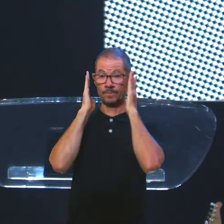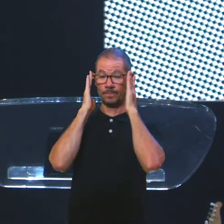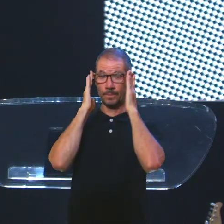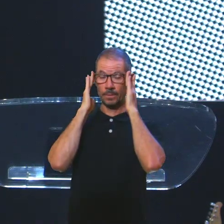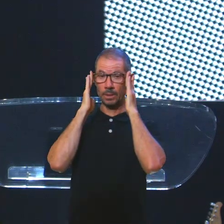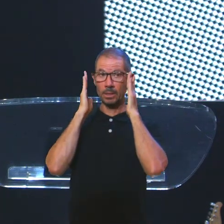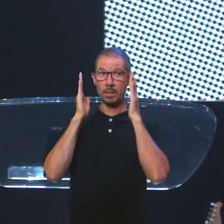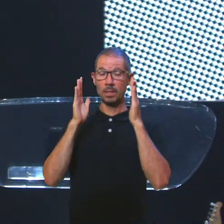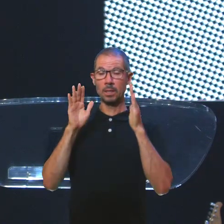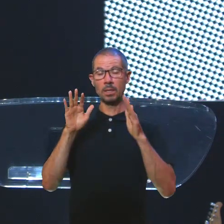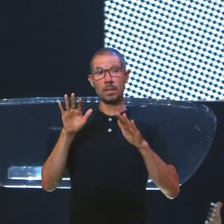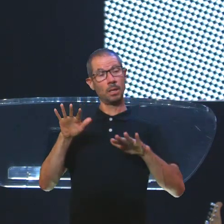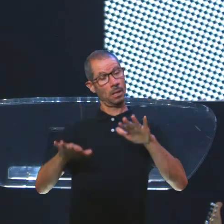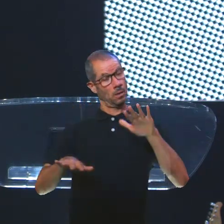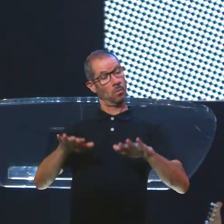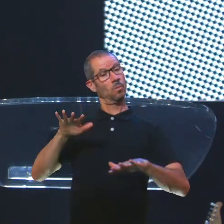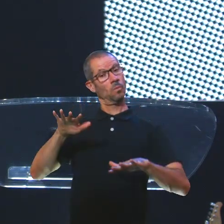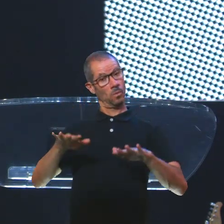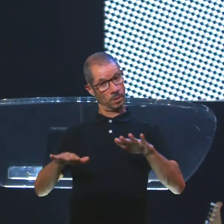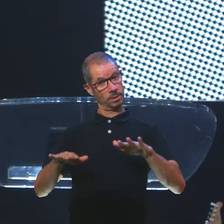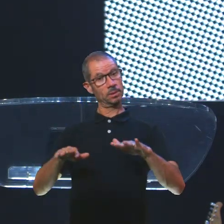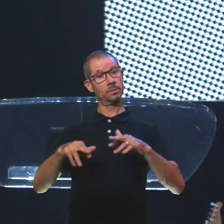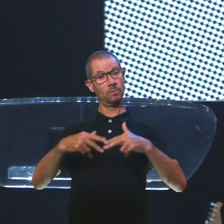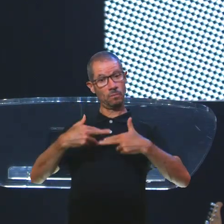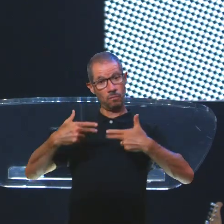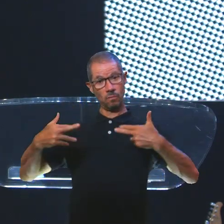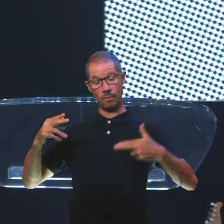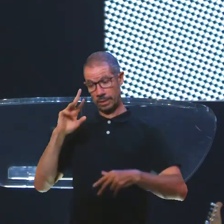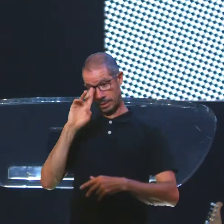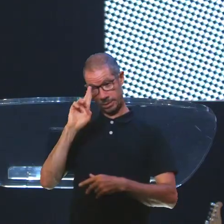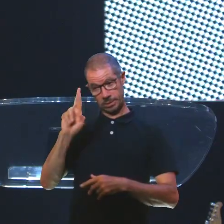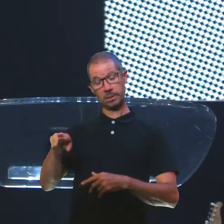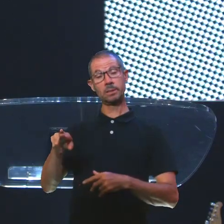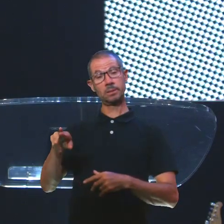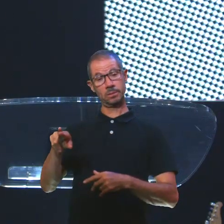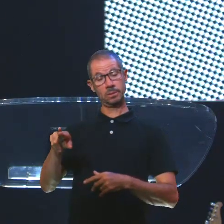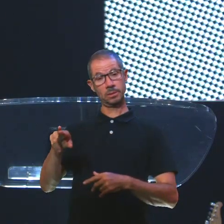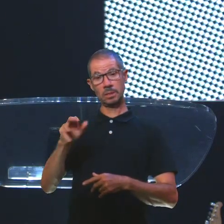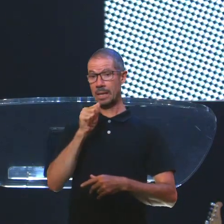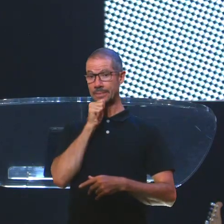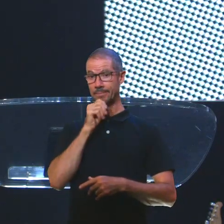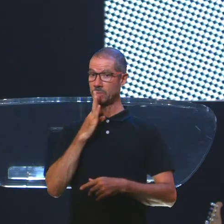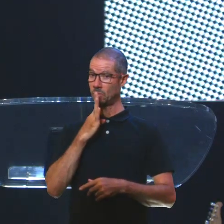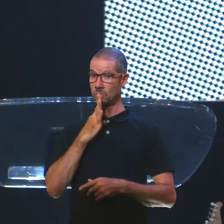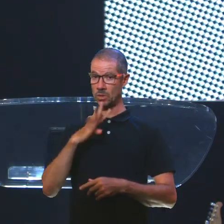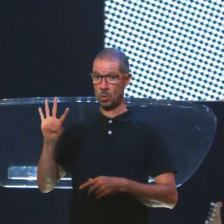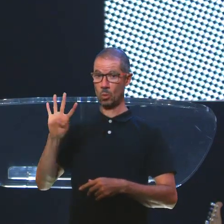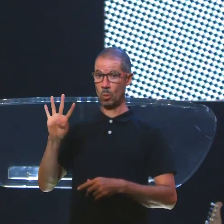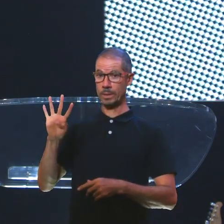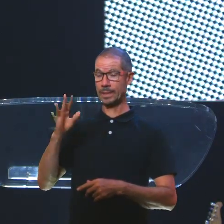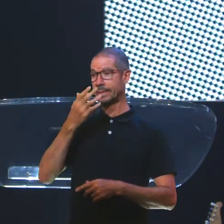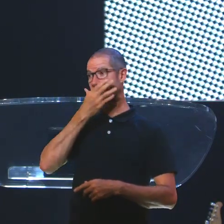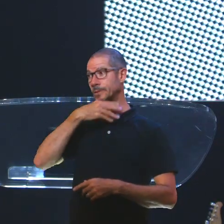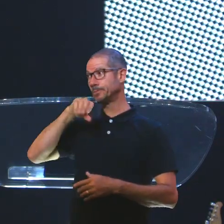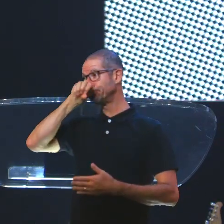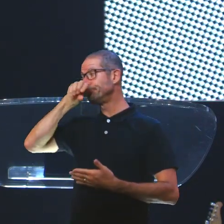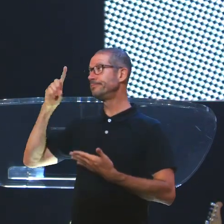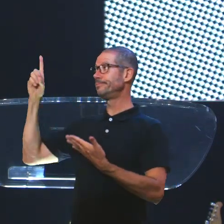que talvez, por várias razões, ainda não conhecem o seu Pai de